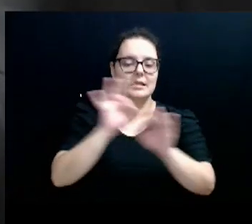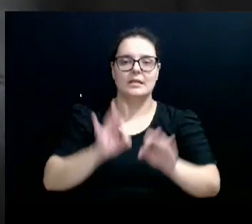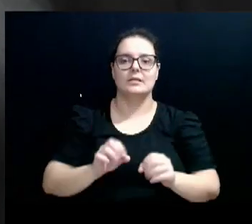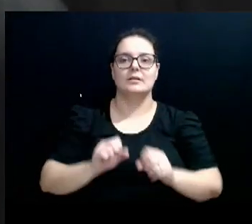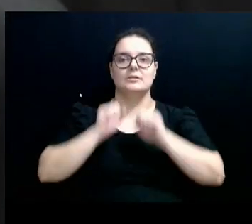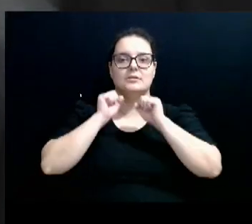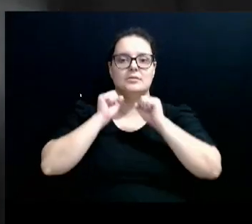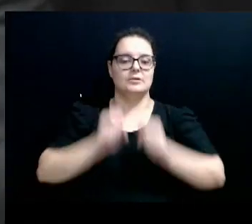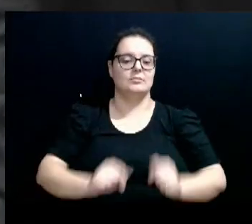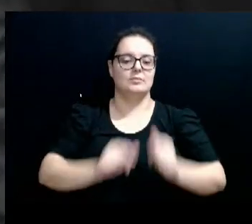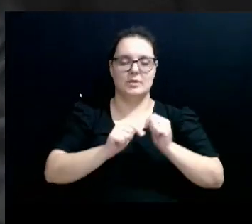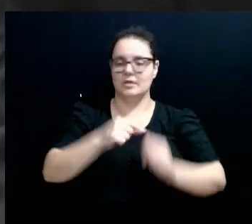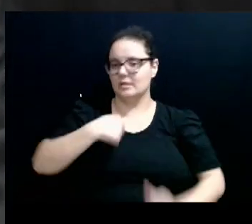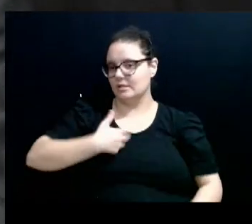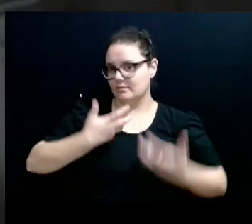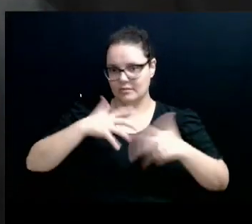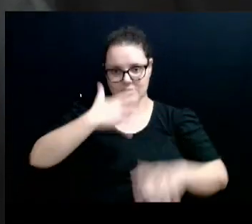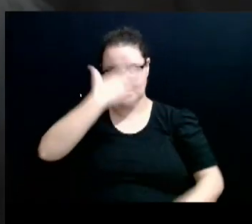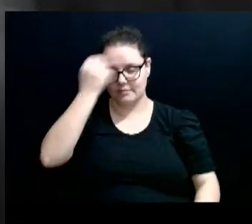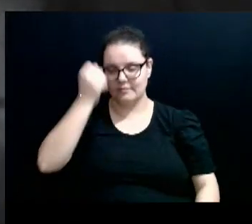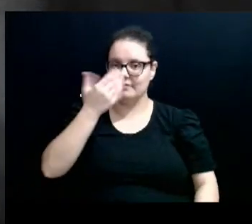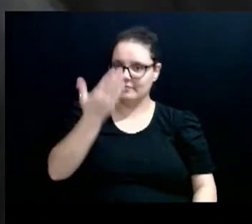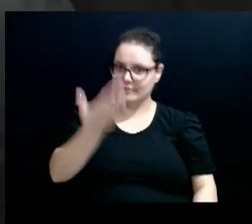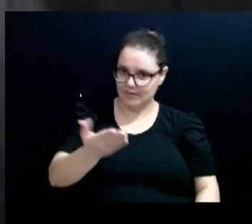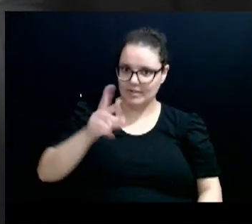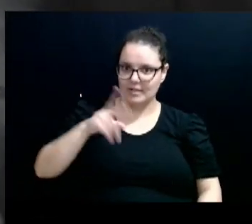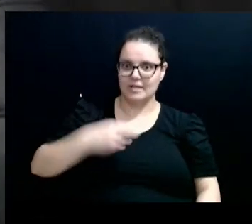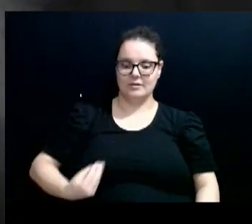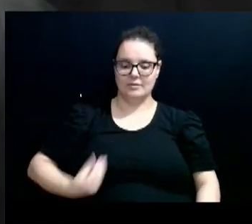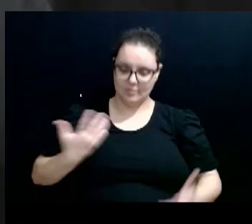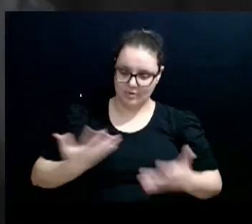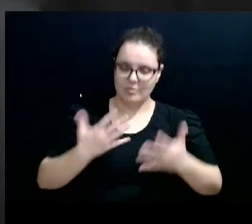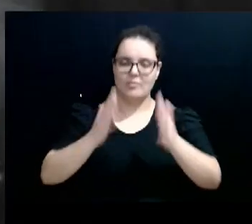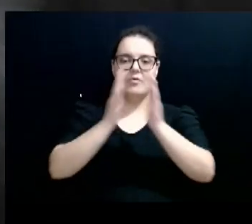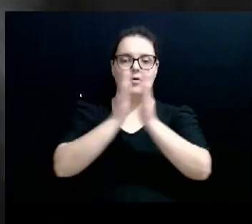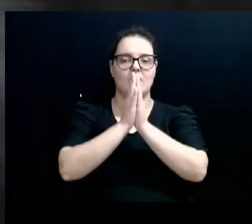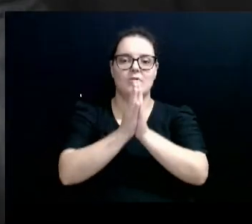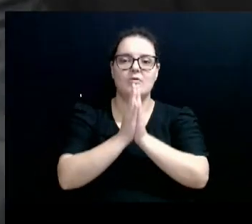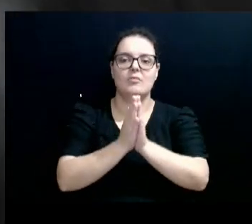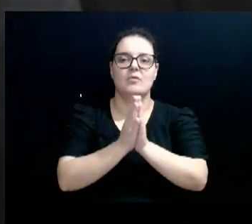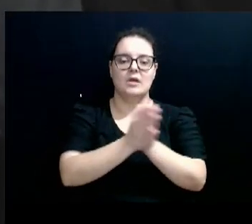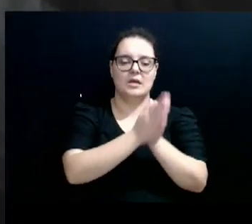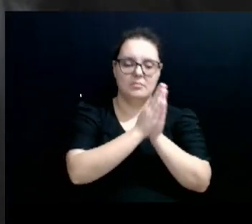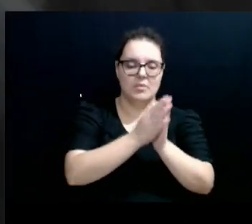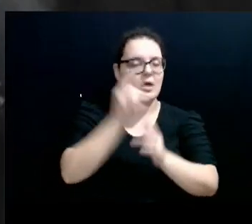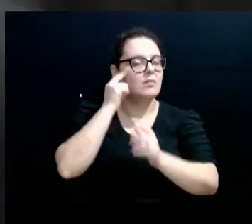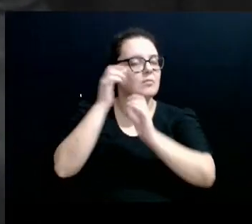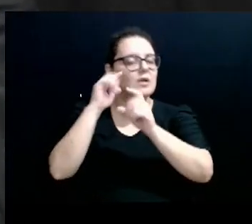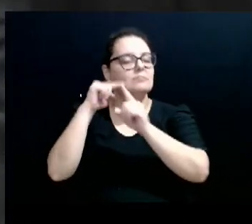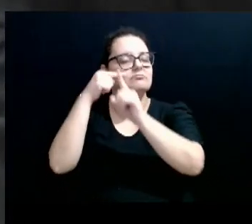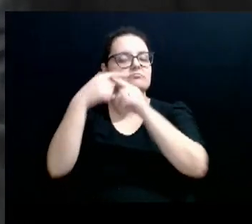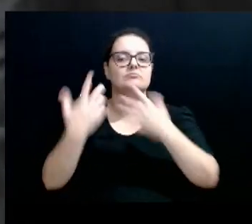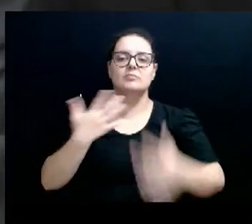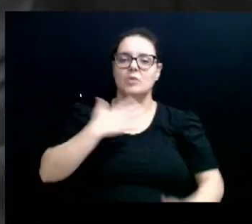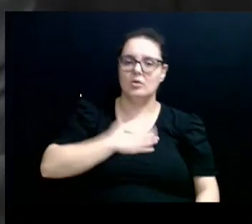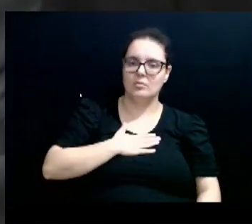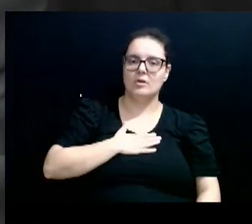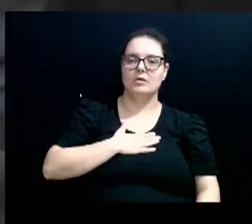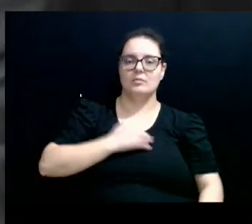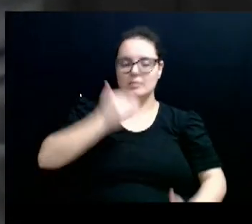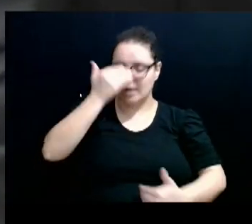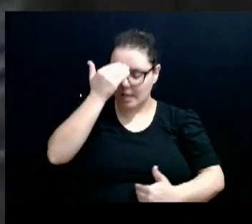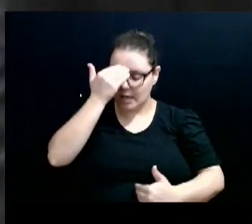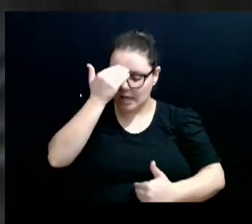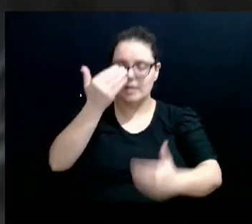você é o motivo de eu estar vivo, você que orou, rezou, pensou positivamente. Minha gratidão para você,